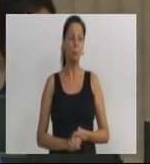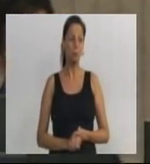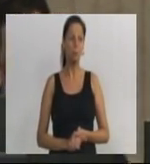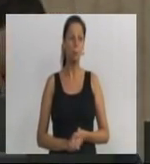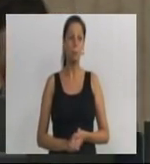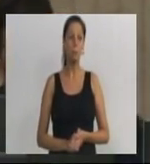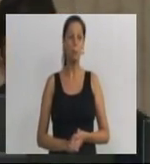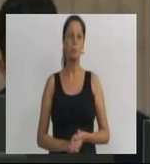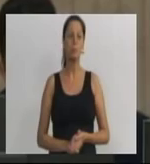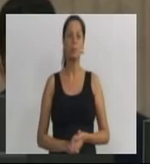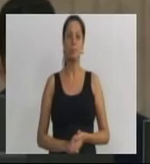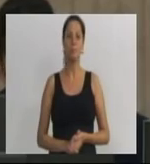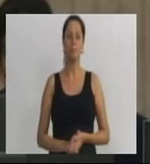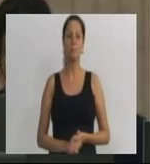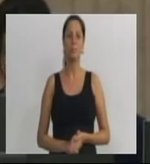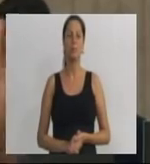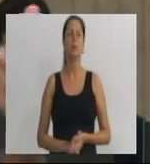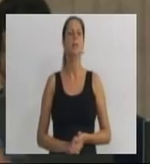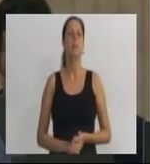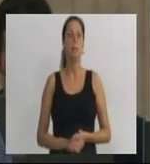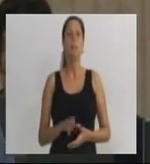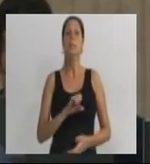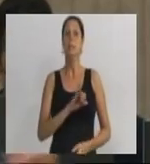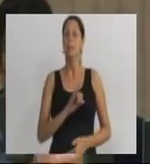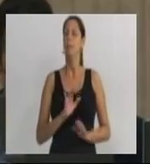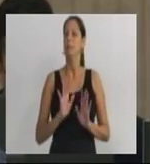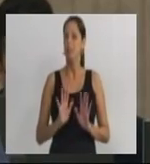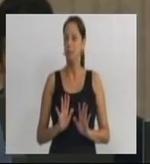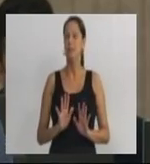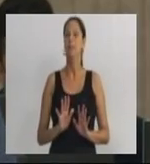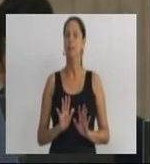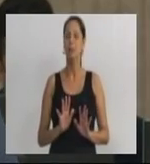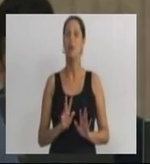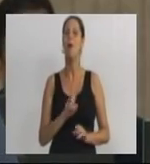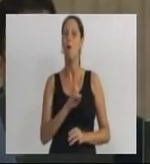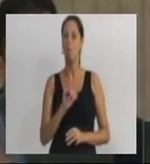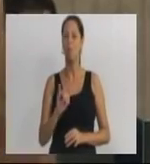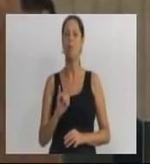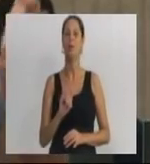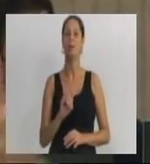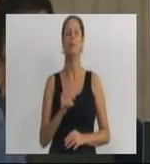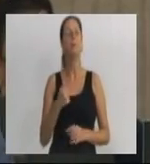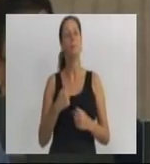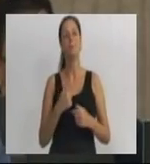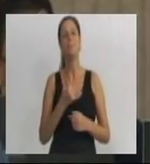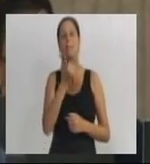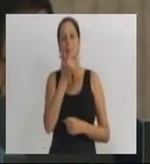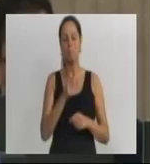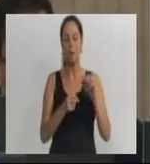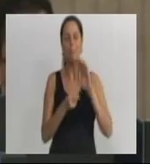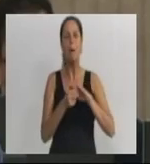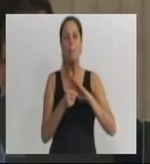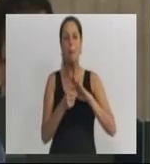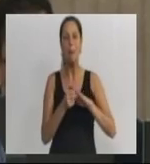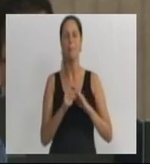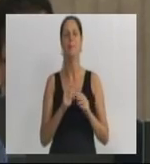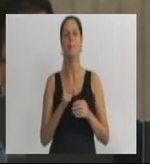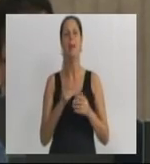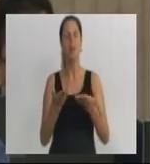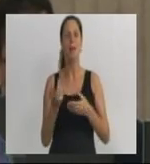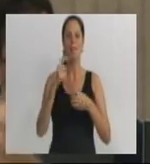Com certeza, se pudermos, estaremos lá. É isso que eu estava anotando, o microfone estava desligado. Começa de novo, Adriano. Quero cumprimentá-lo, vereador,